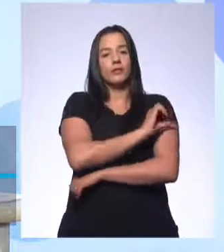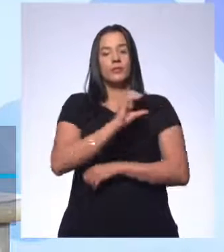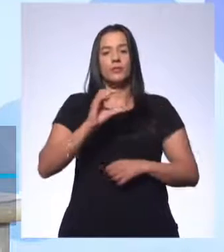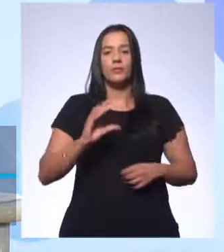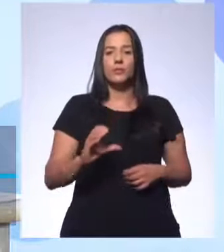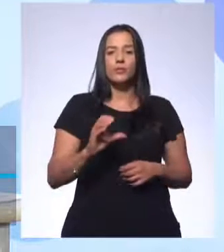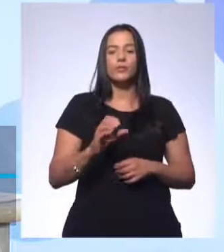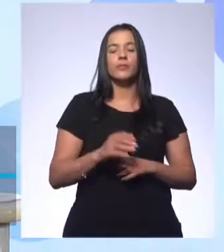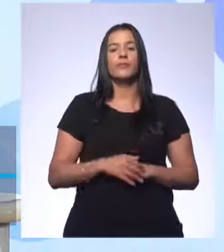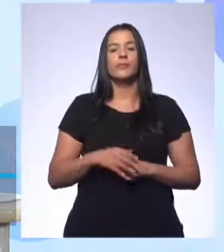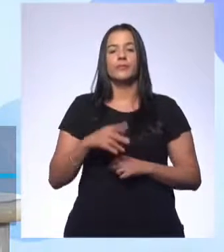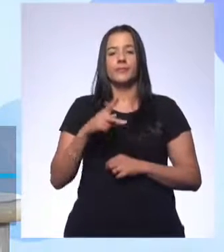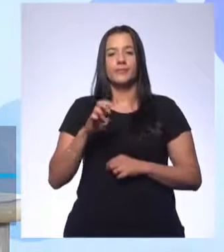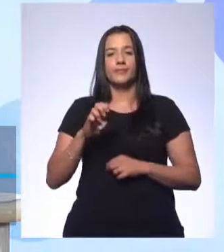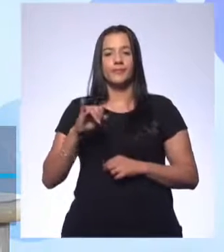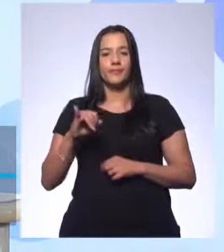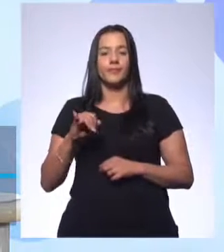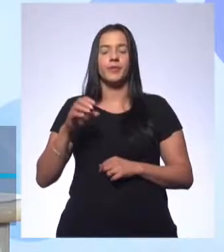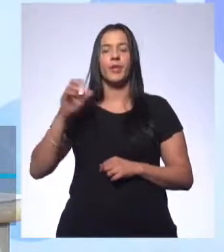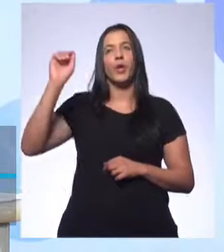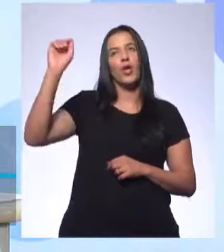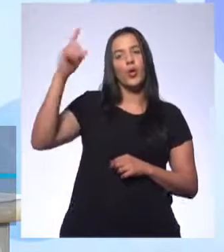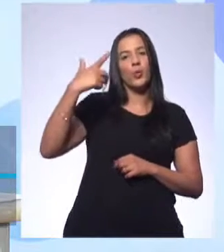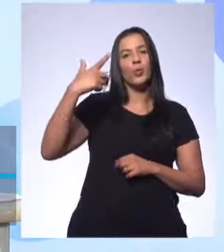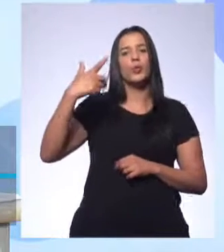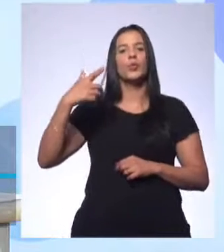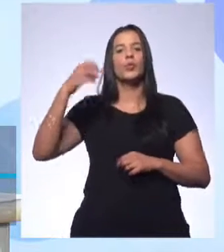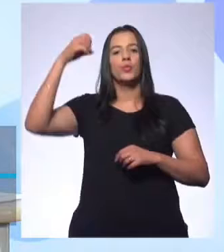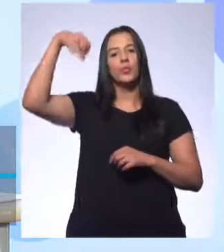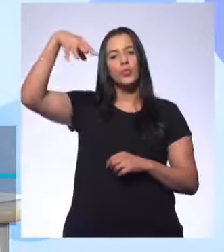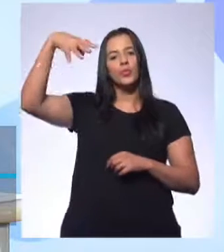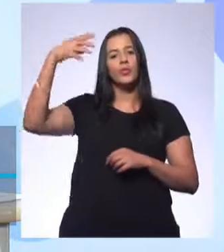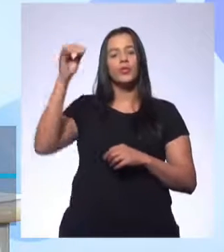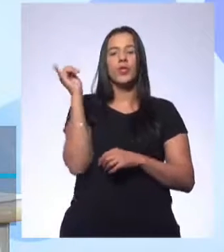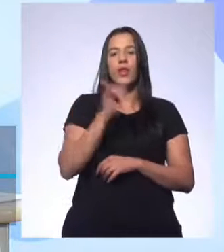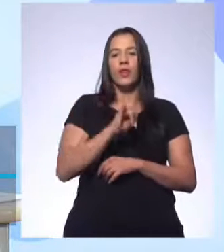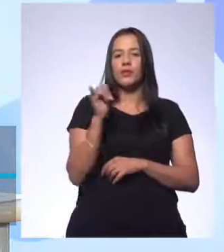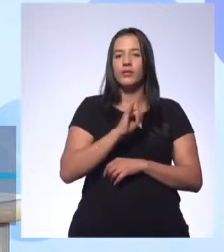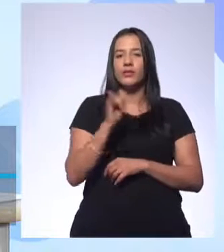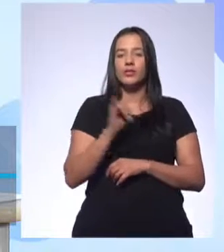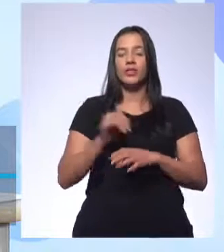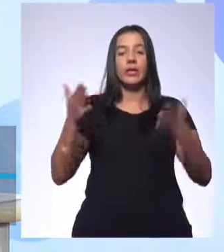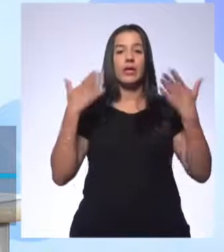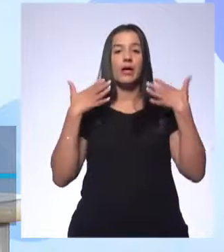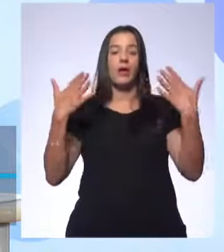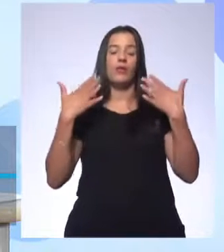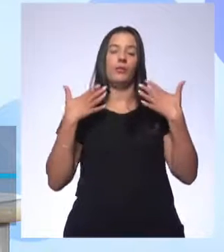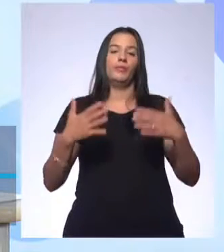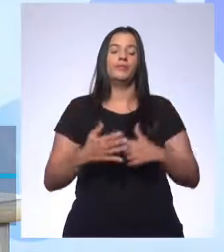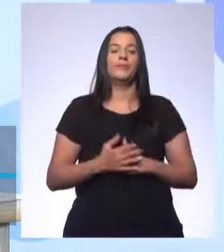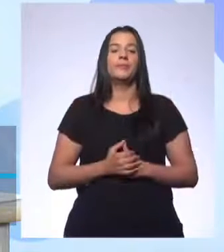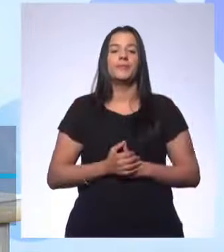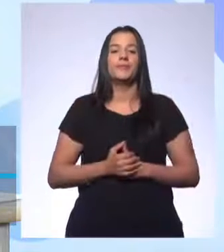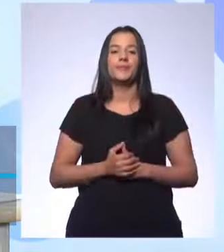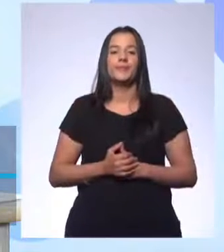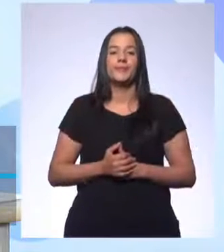Moura. Luz, energia, calor, alunos Roberto Feijó, de